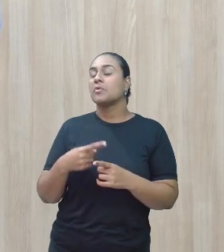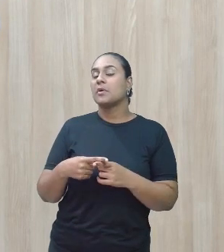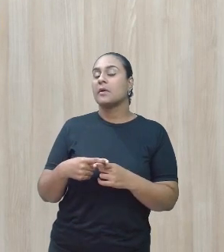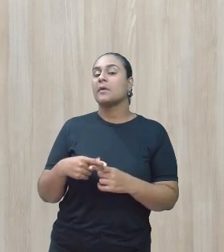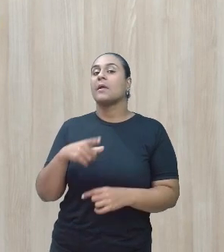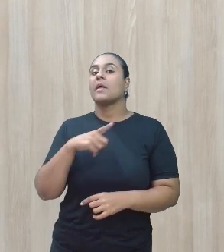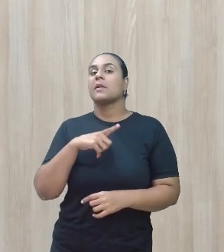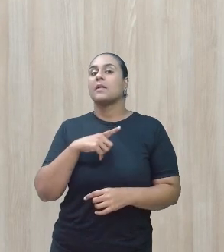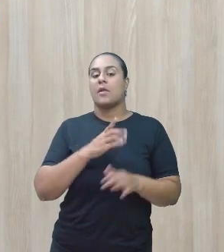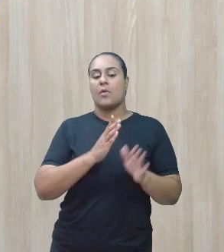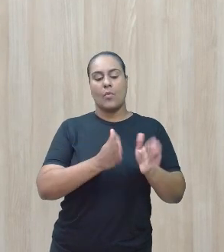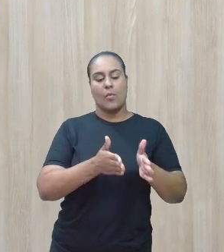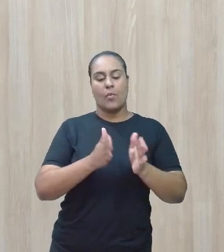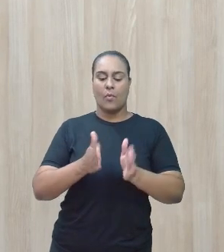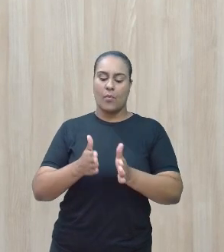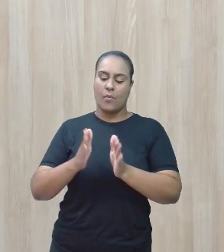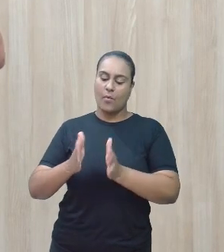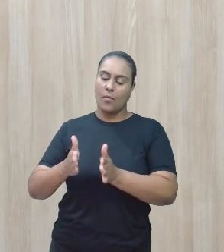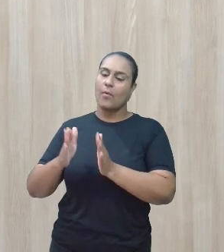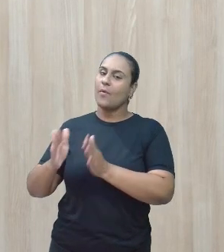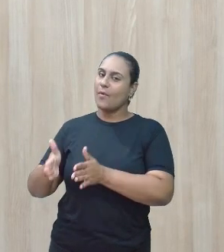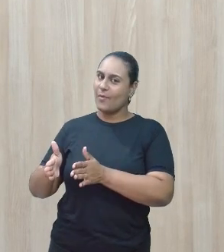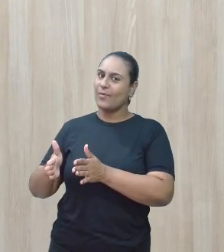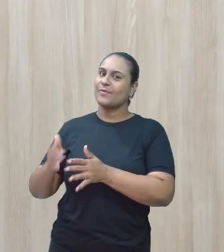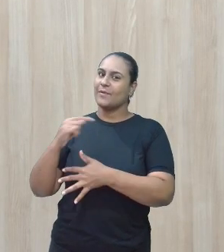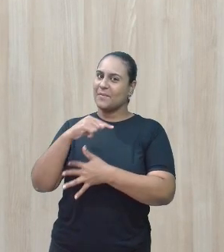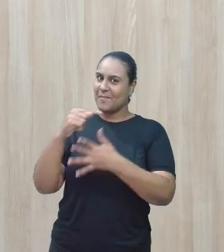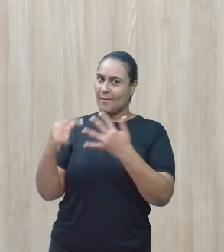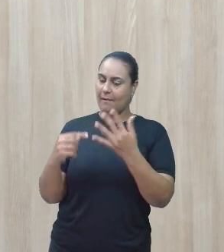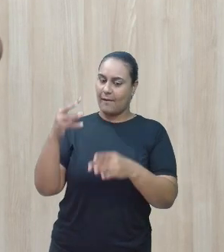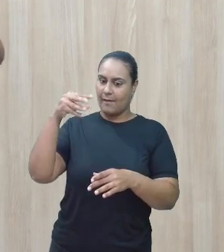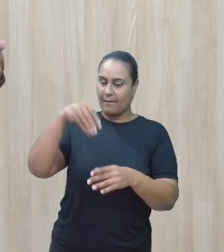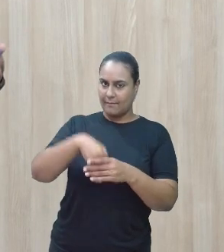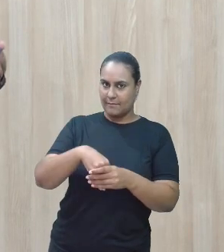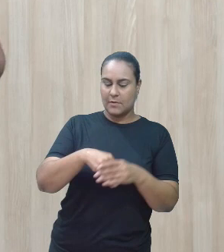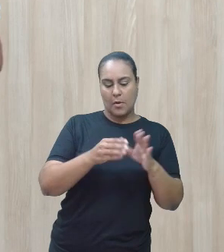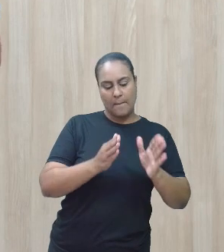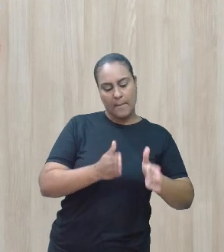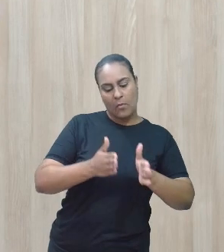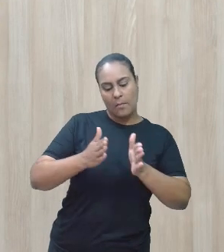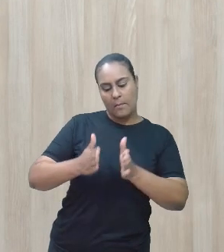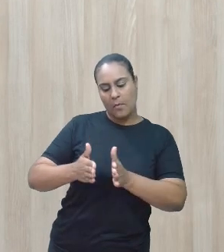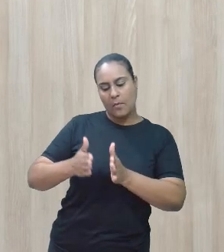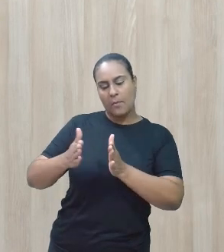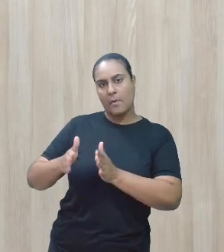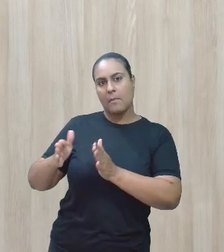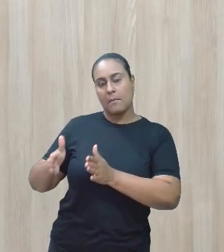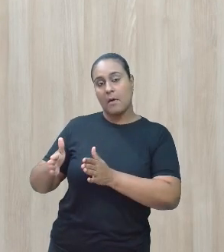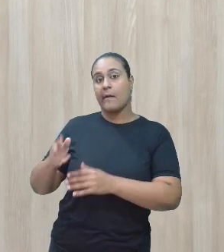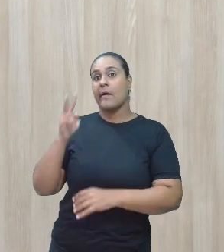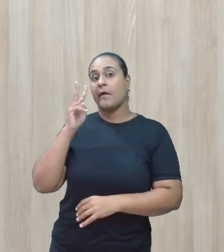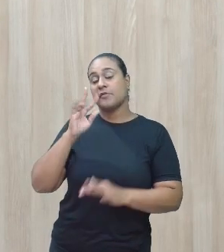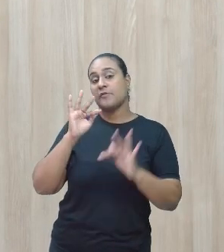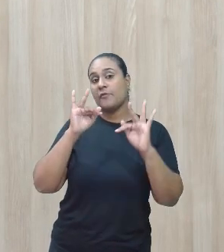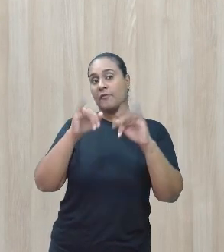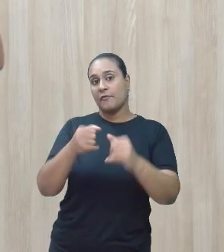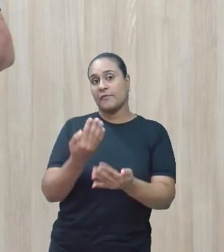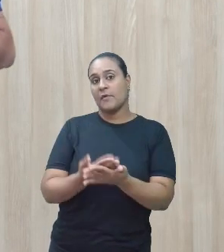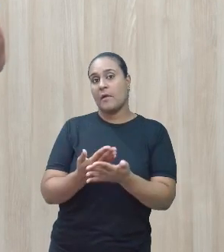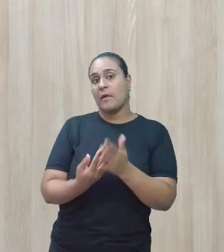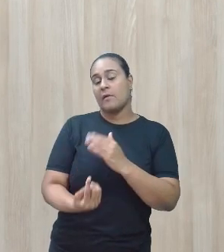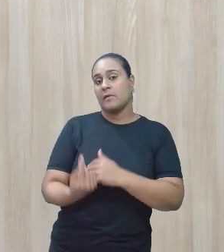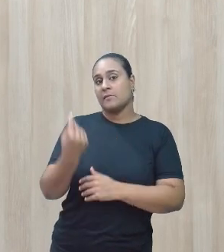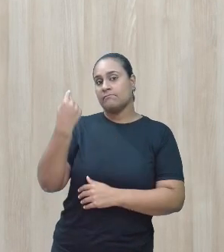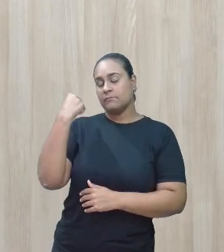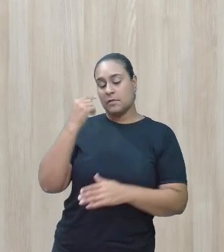uma ordem entre os elementos. Esses elementos, eles constituem uma ordem. E a gente viu no final da aula anterior que